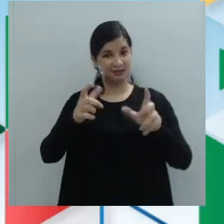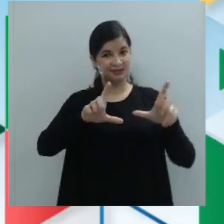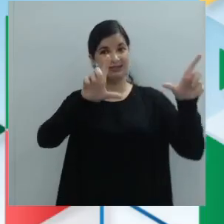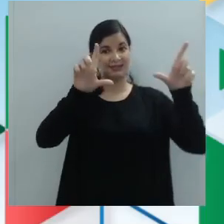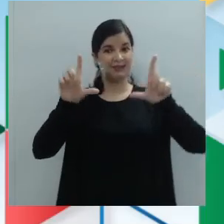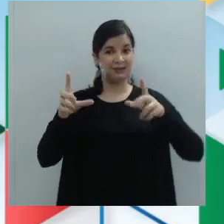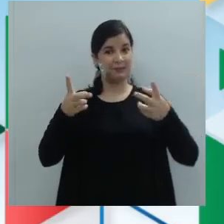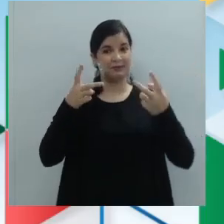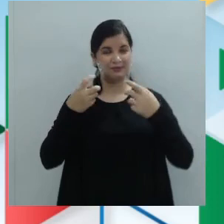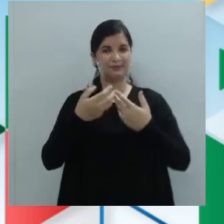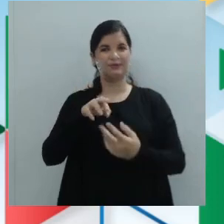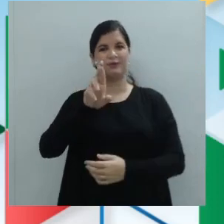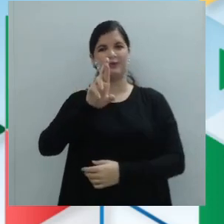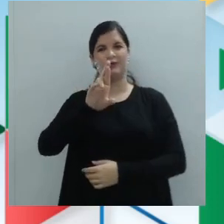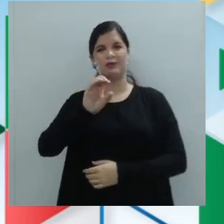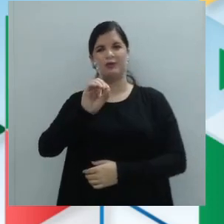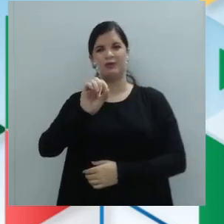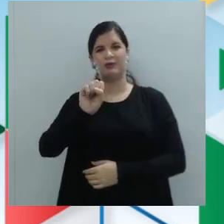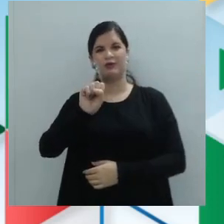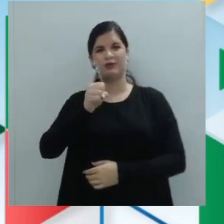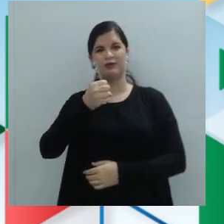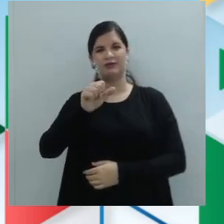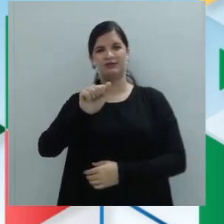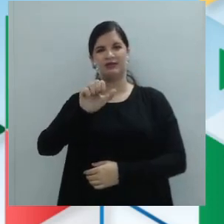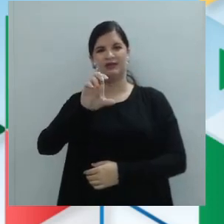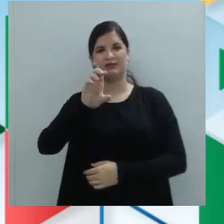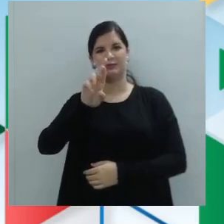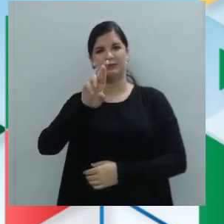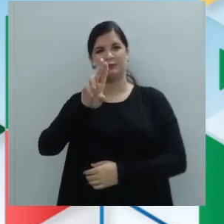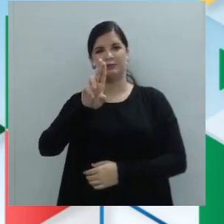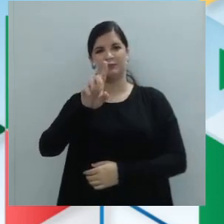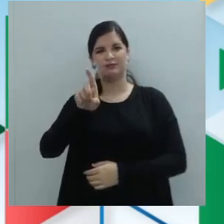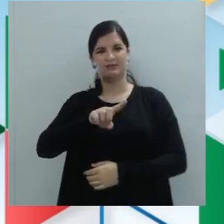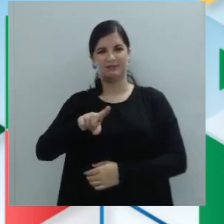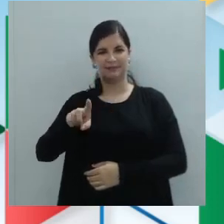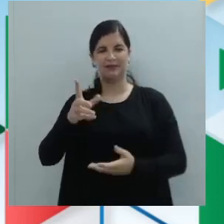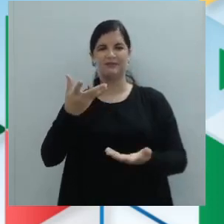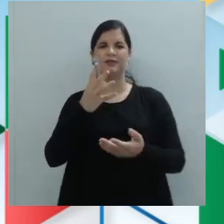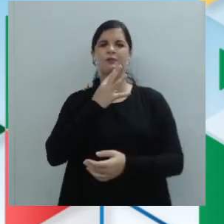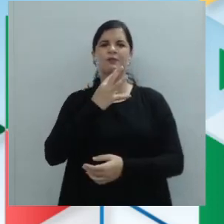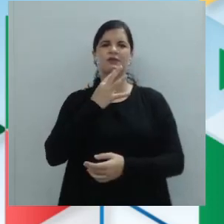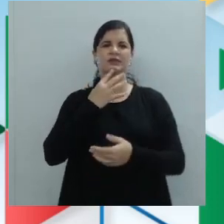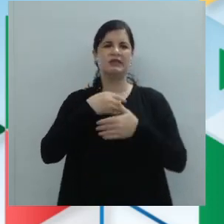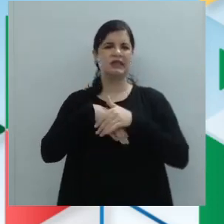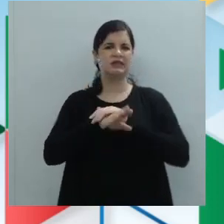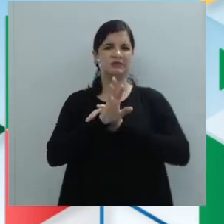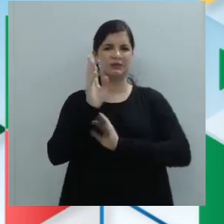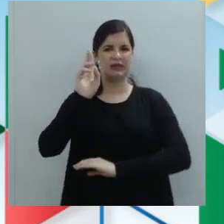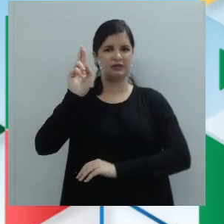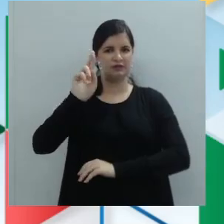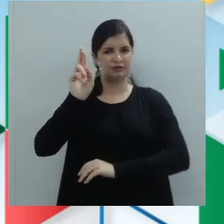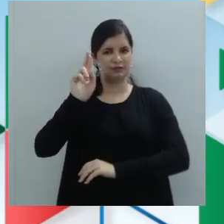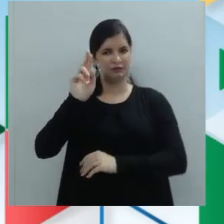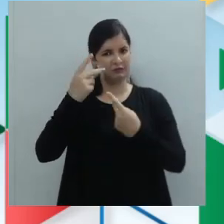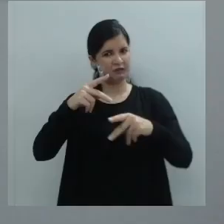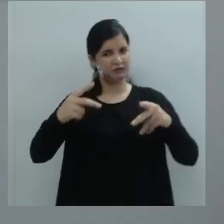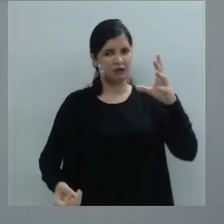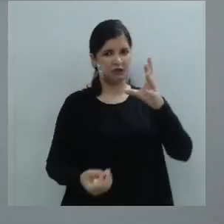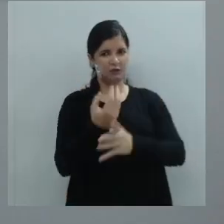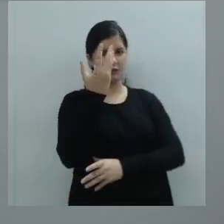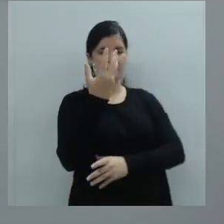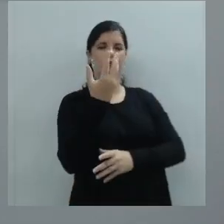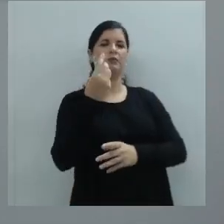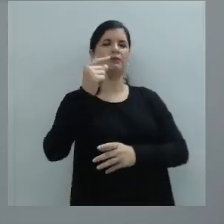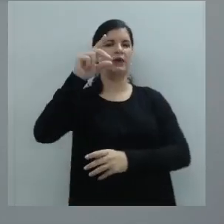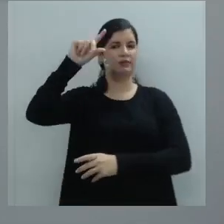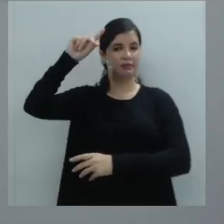tela, podemos ver Rosa Cruz. Vamos conhecer essa tradição religiosa, suas origens